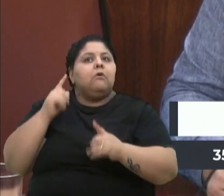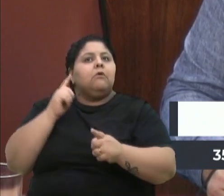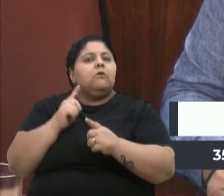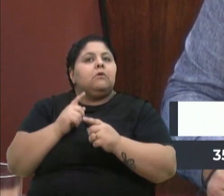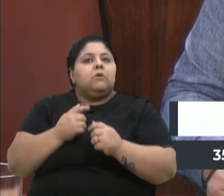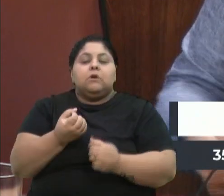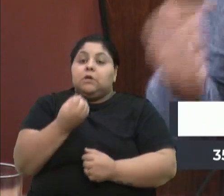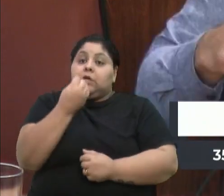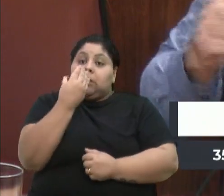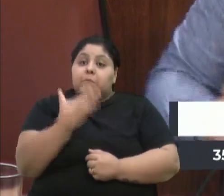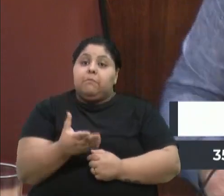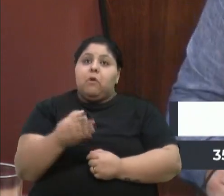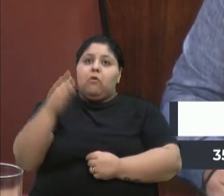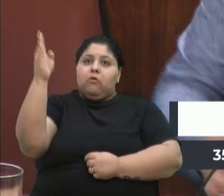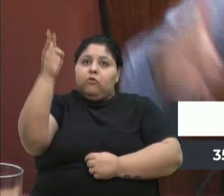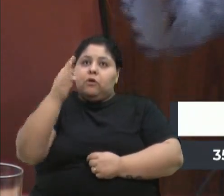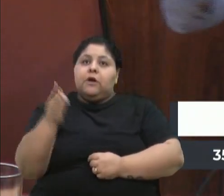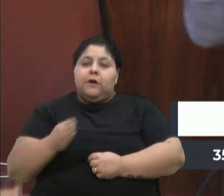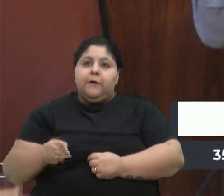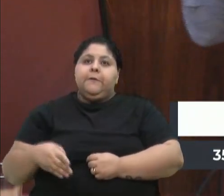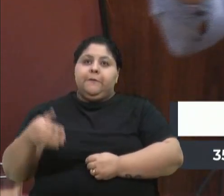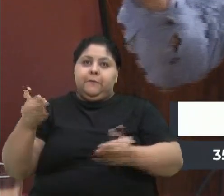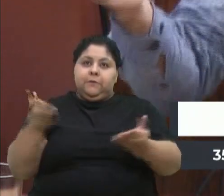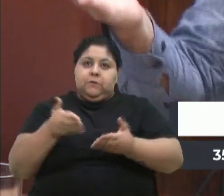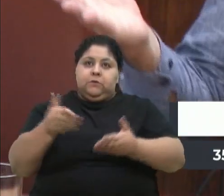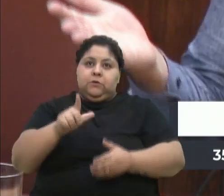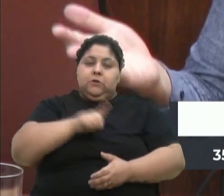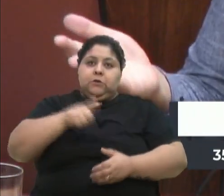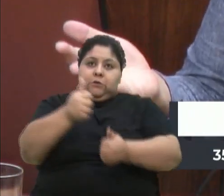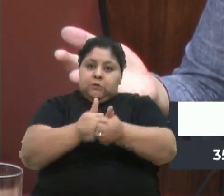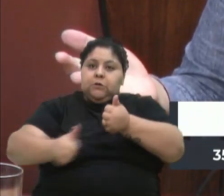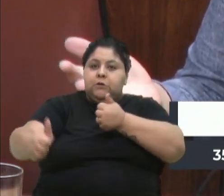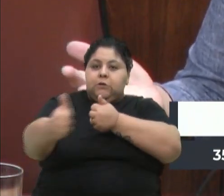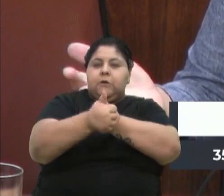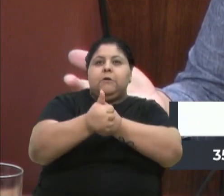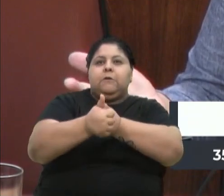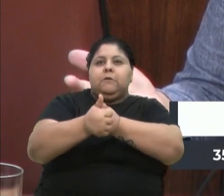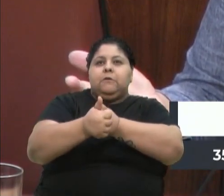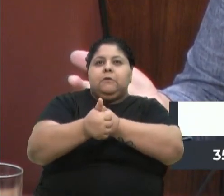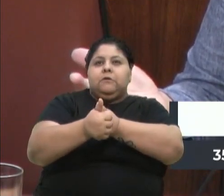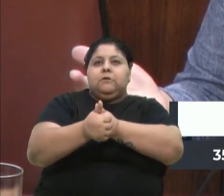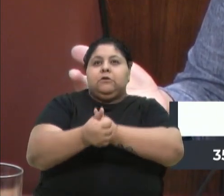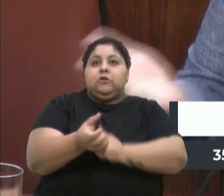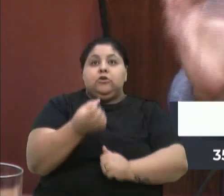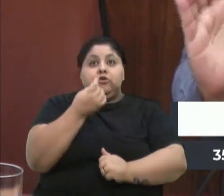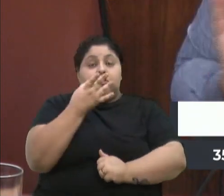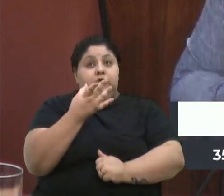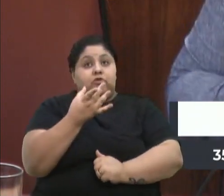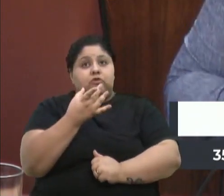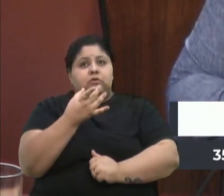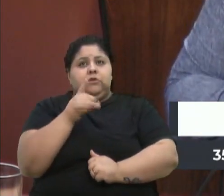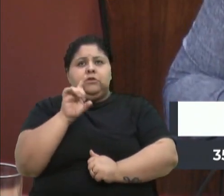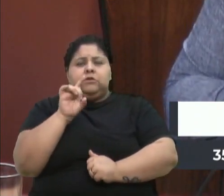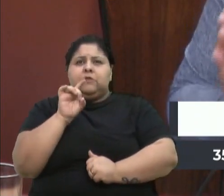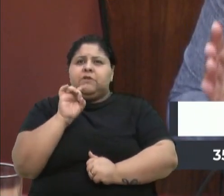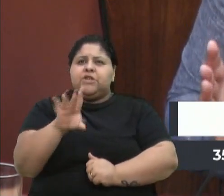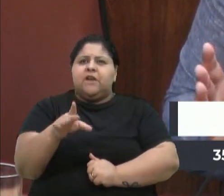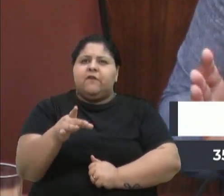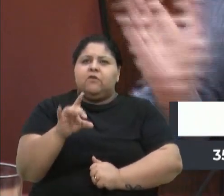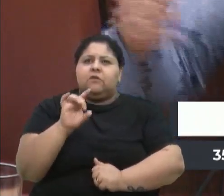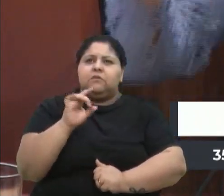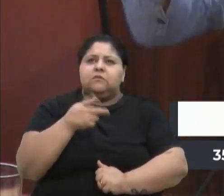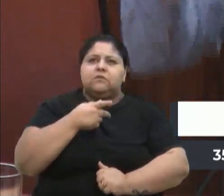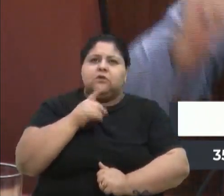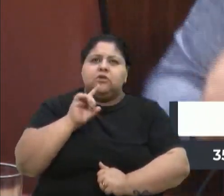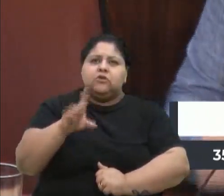protagonismo internacional e o Brasil é respeitado. Só falta vocês dizer que o Biden é comunista. Espero que não tenha que ouvir isso, porque não é,